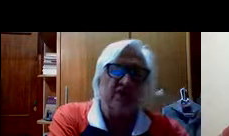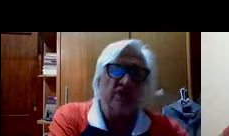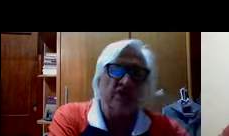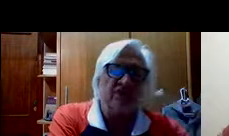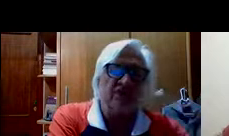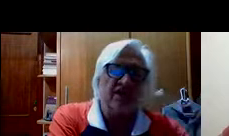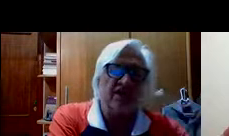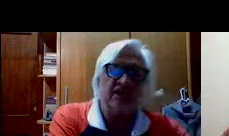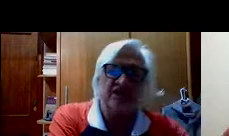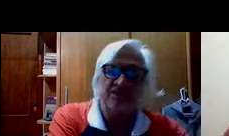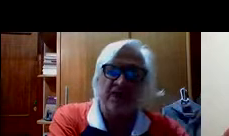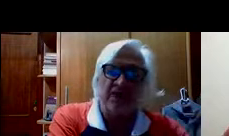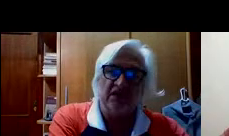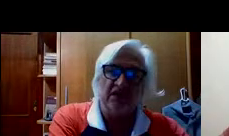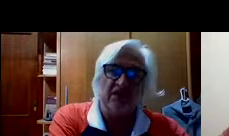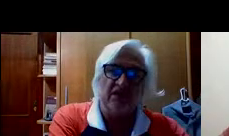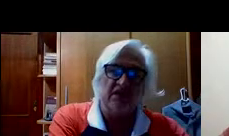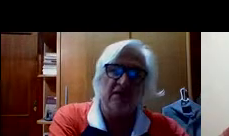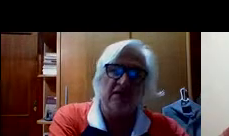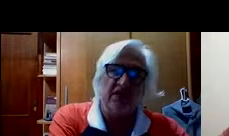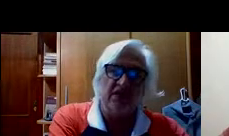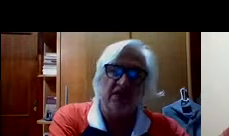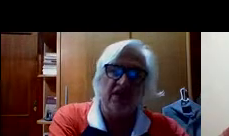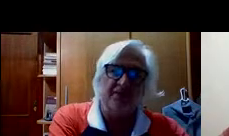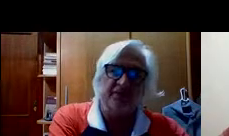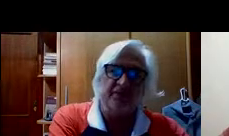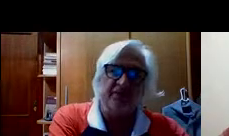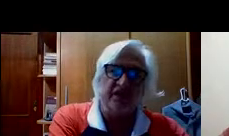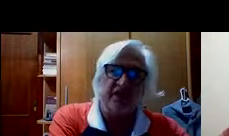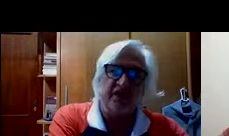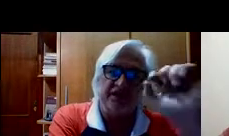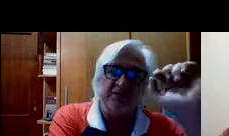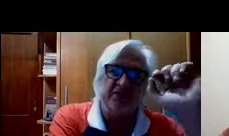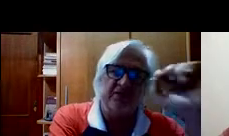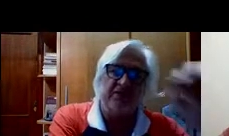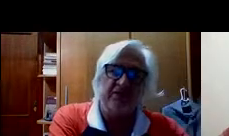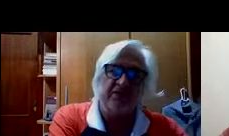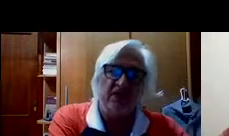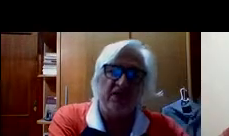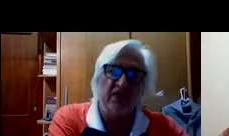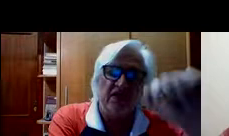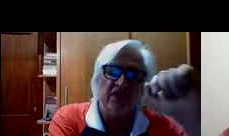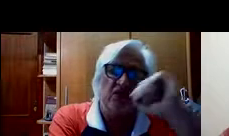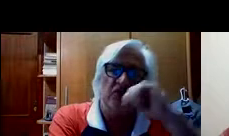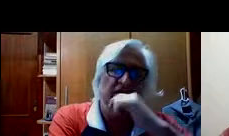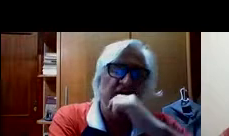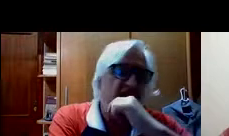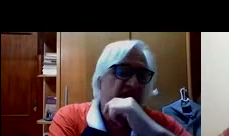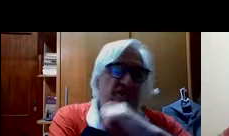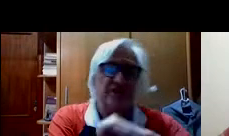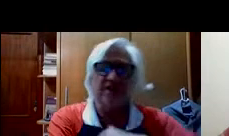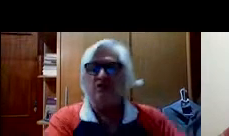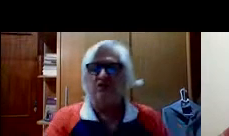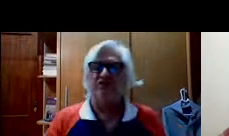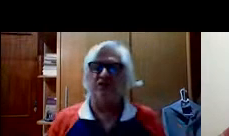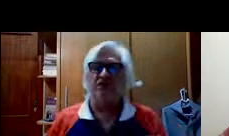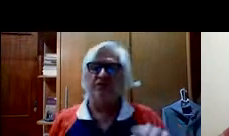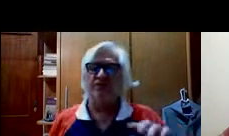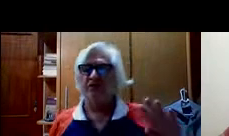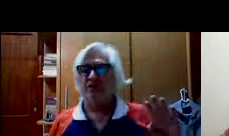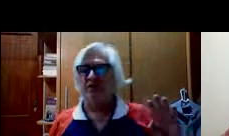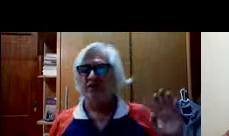no próximo semestre bastante de duas dessas características aqui. A primeira, que é a massa específica, e a última, que é a resistência